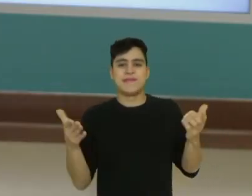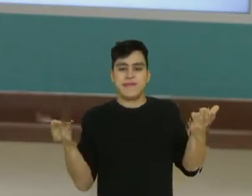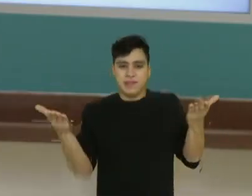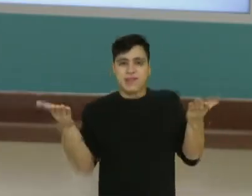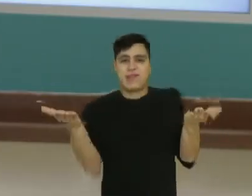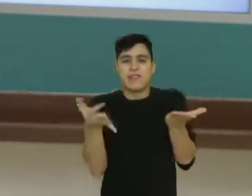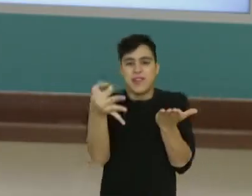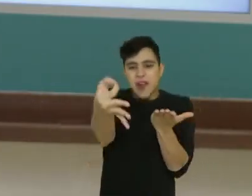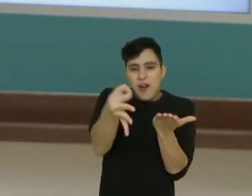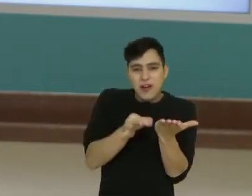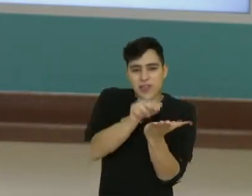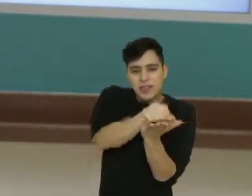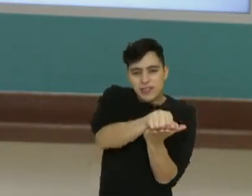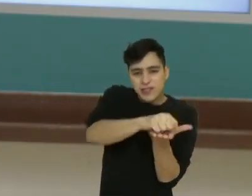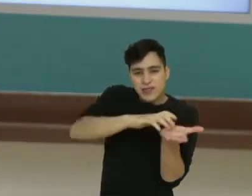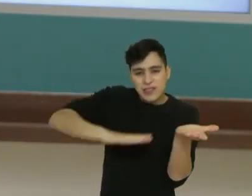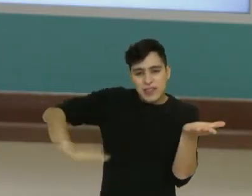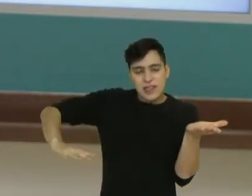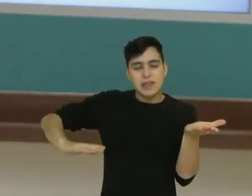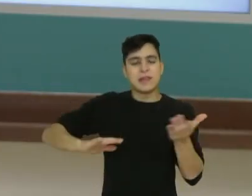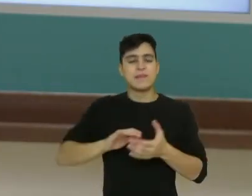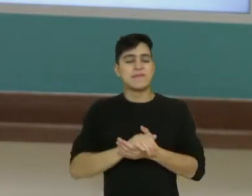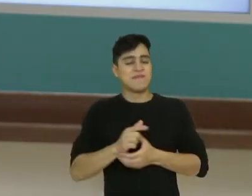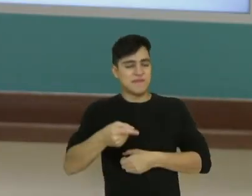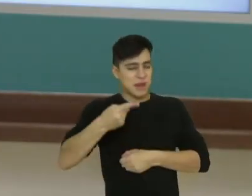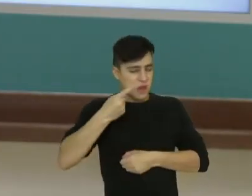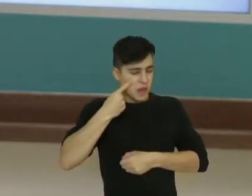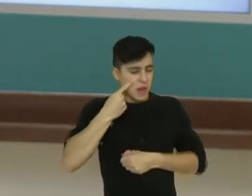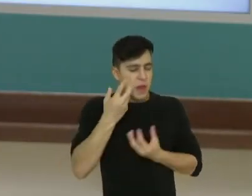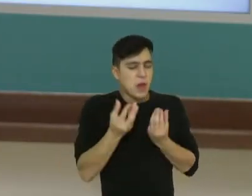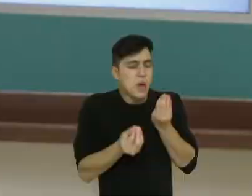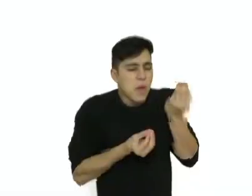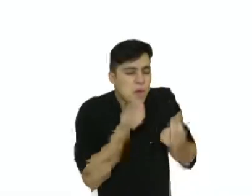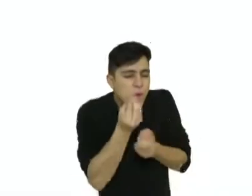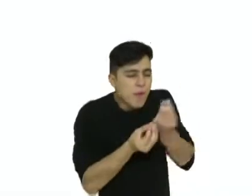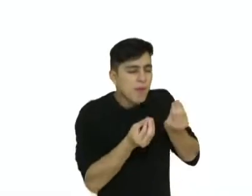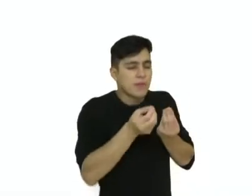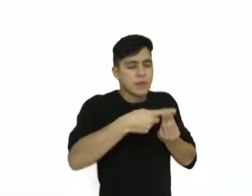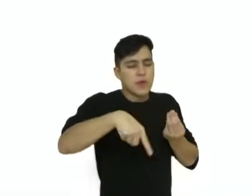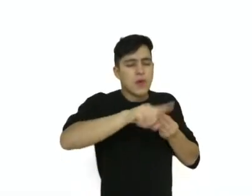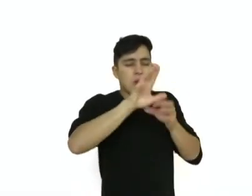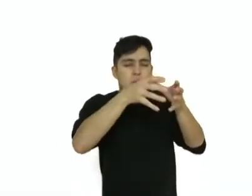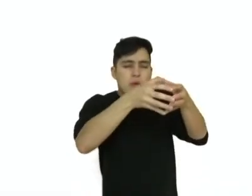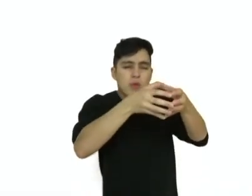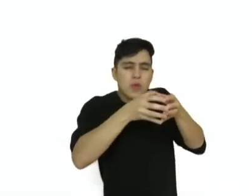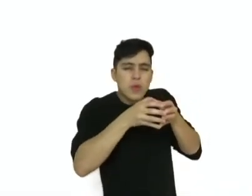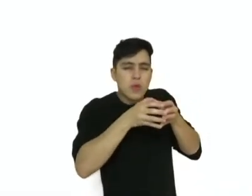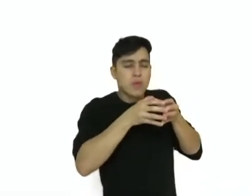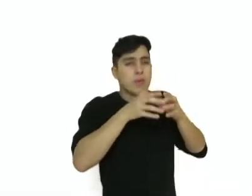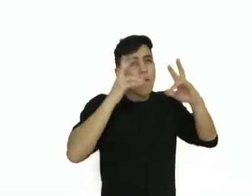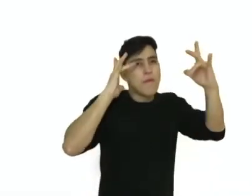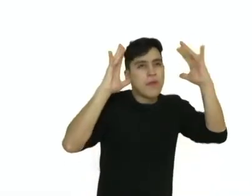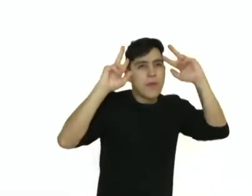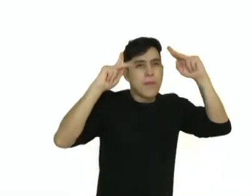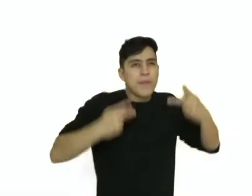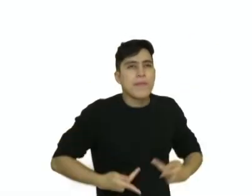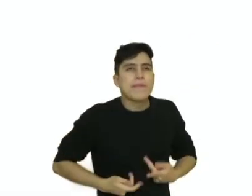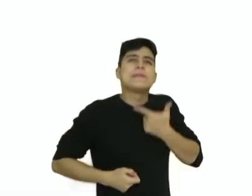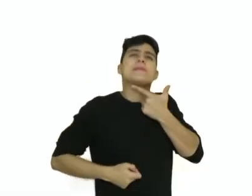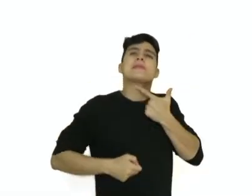Vamos fazer a correção da atividade? Então veja, de que forma os humanistas desejavam criar uma nova